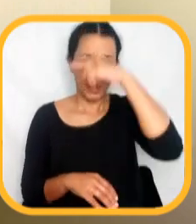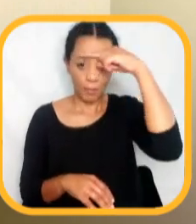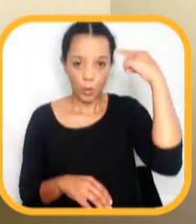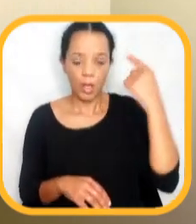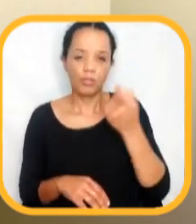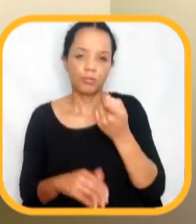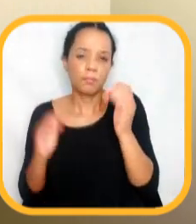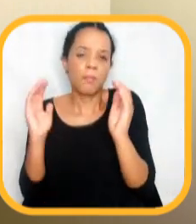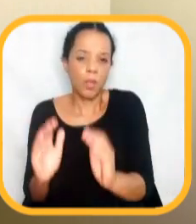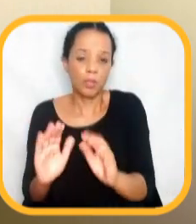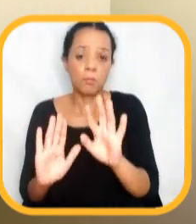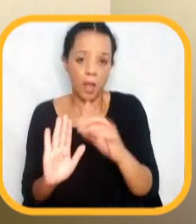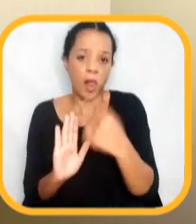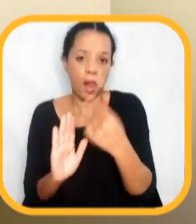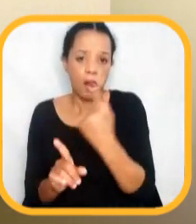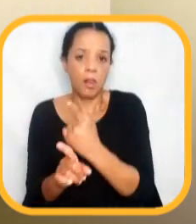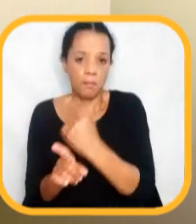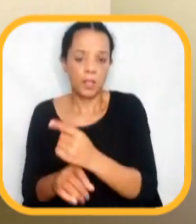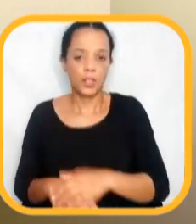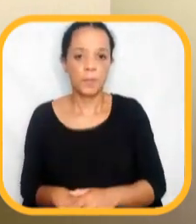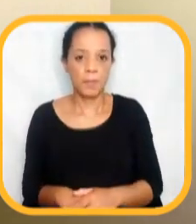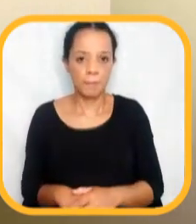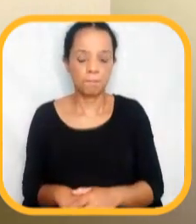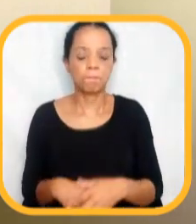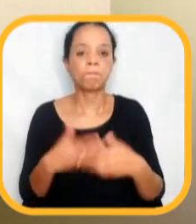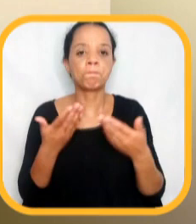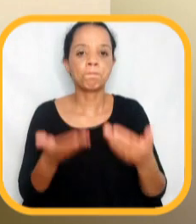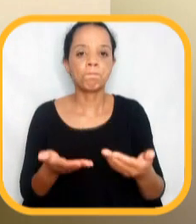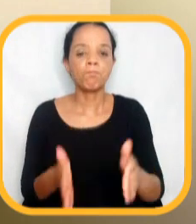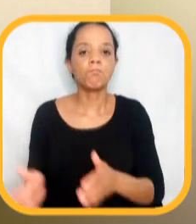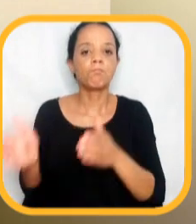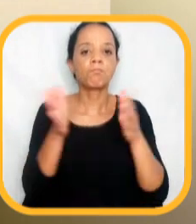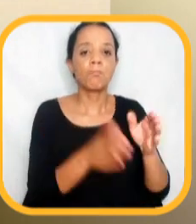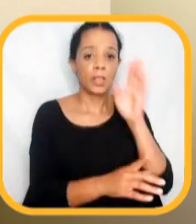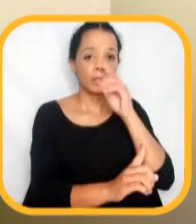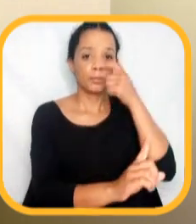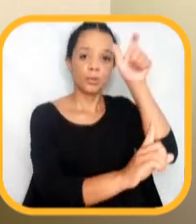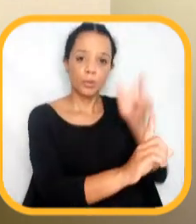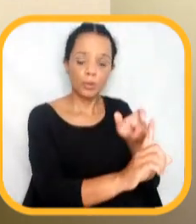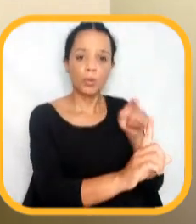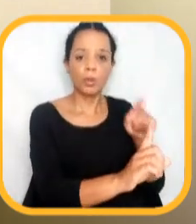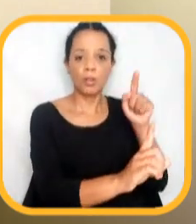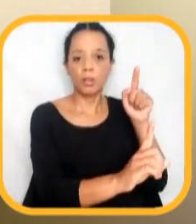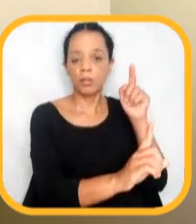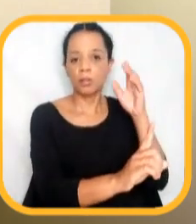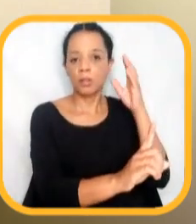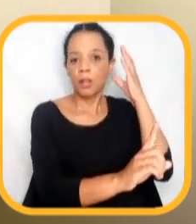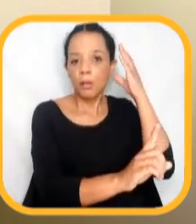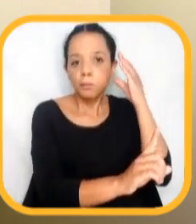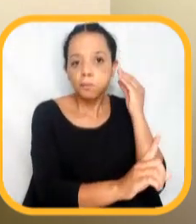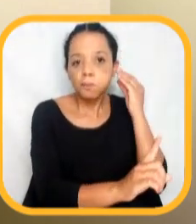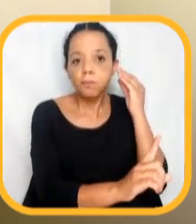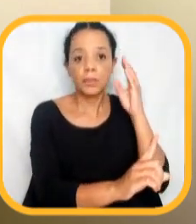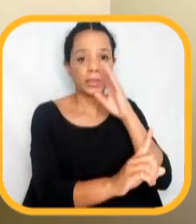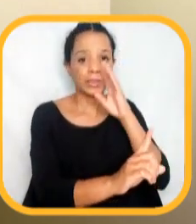As dificuldades eram um pouco menores, mas existiram. Agora, numa questão de uma pessoa com deficiência